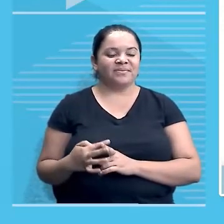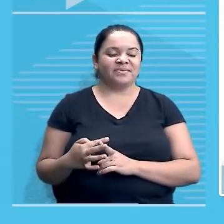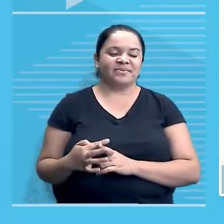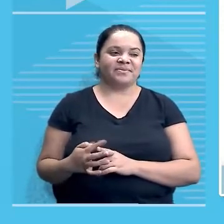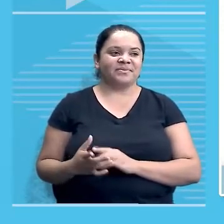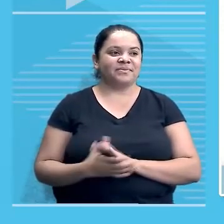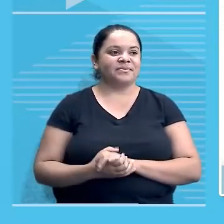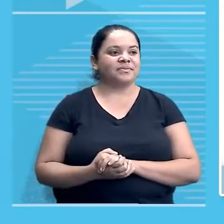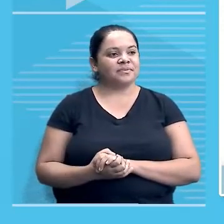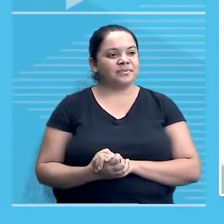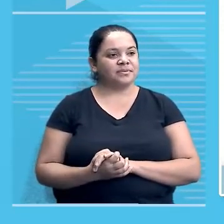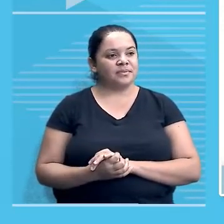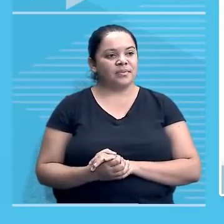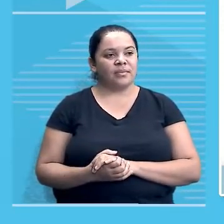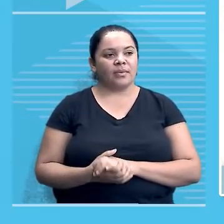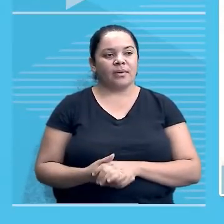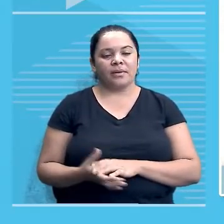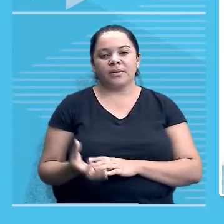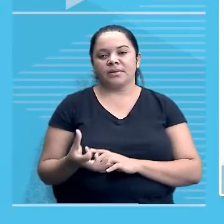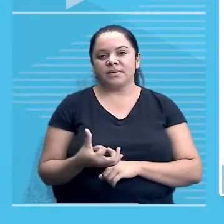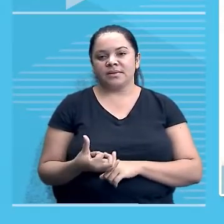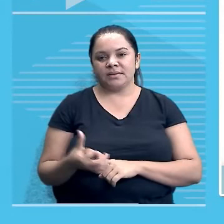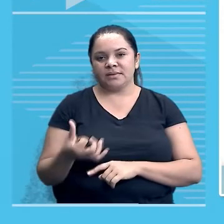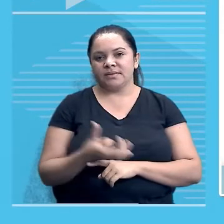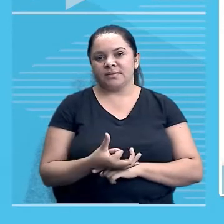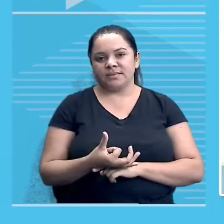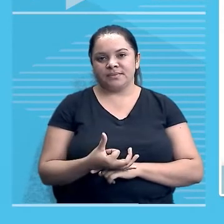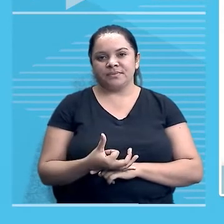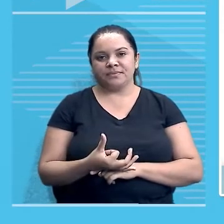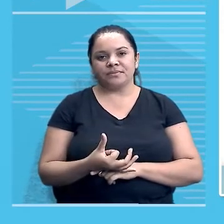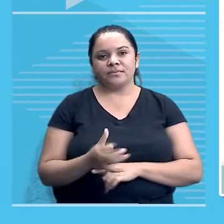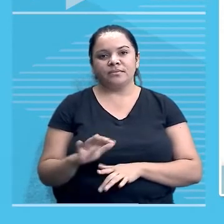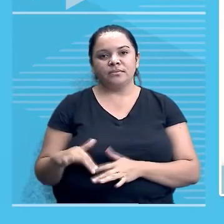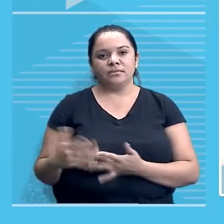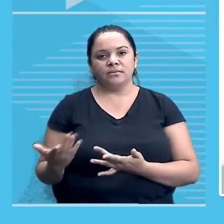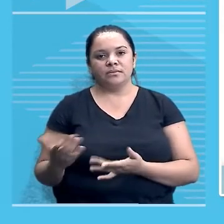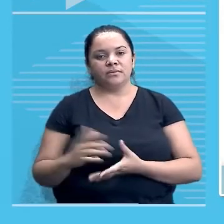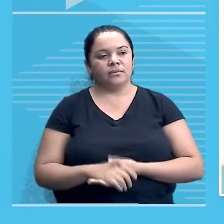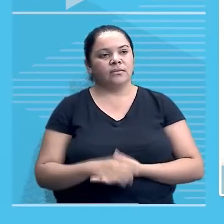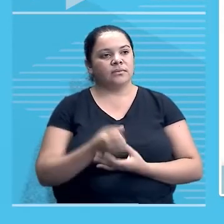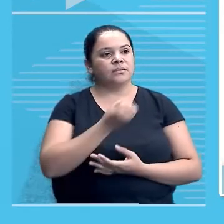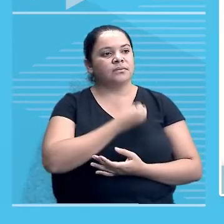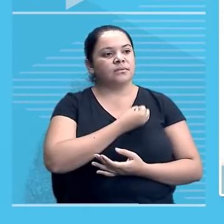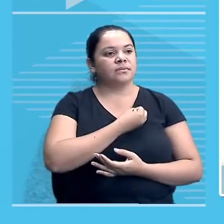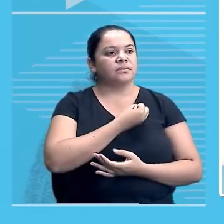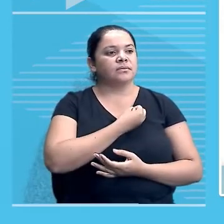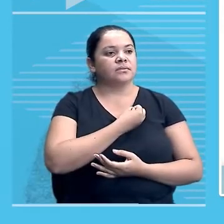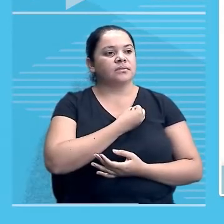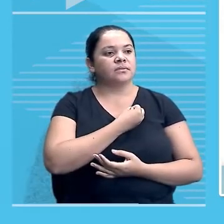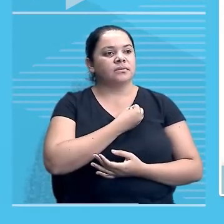seria 6. Qual a unidade de capacidade térmica?